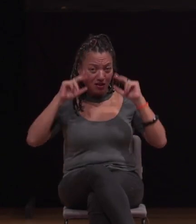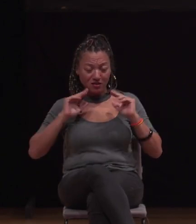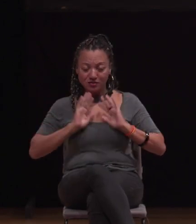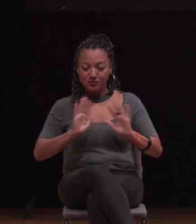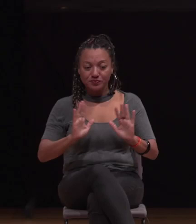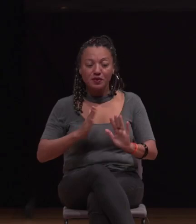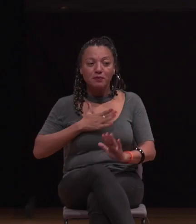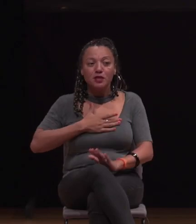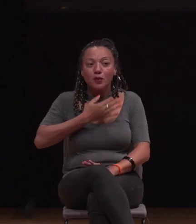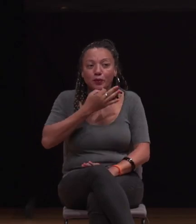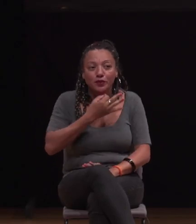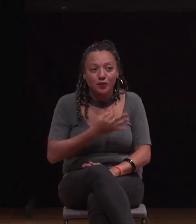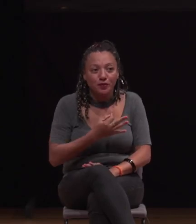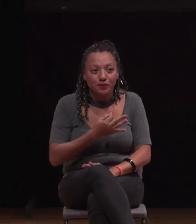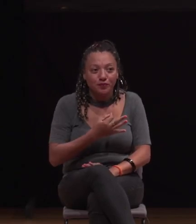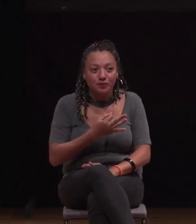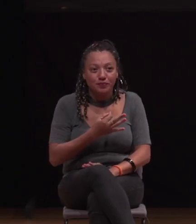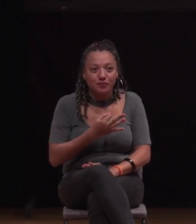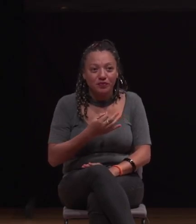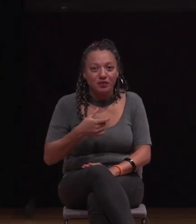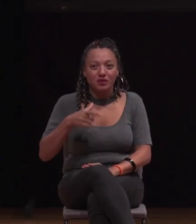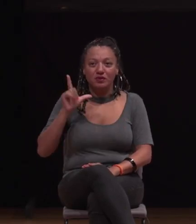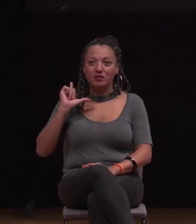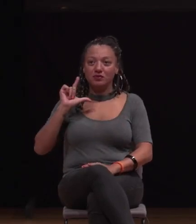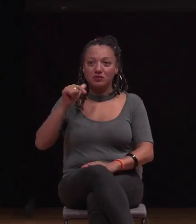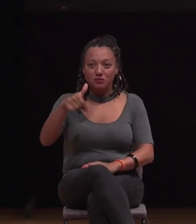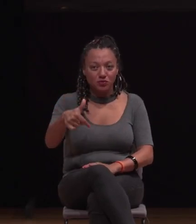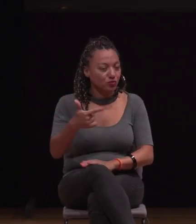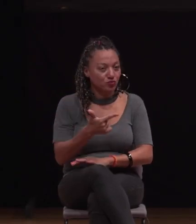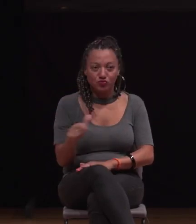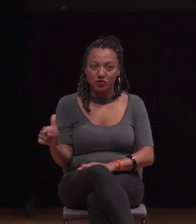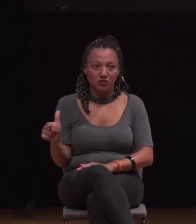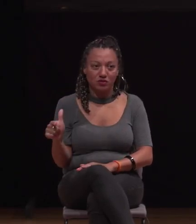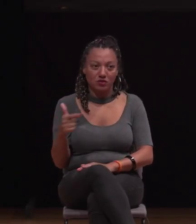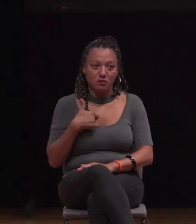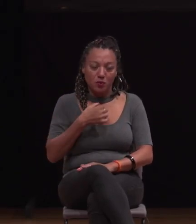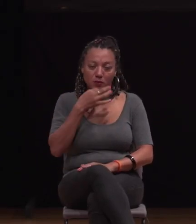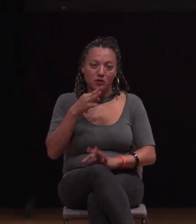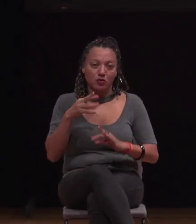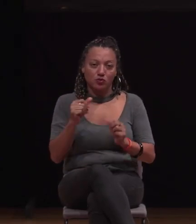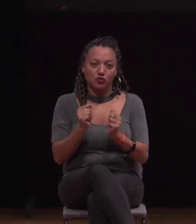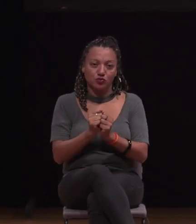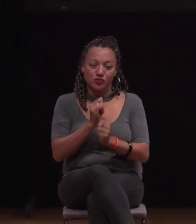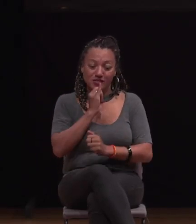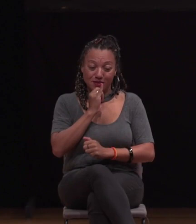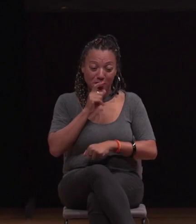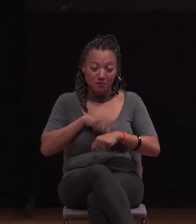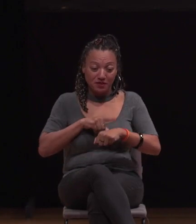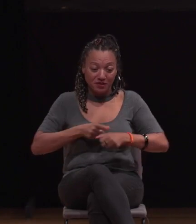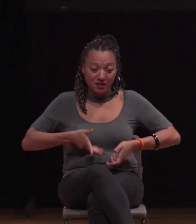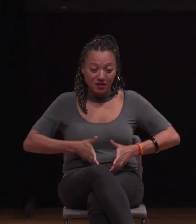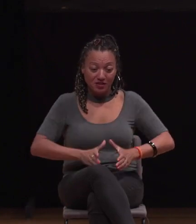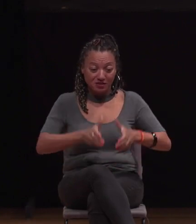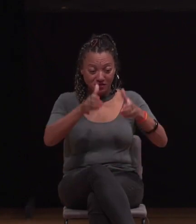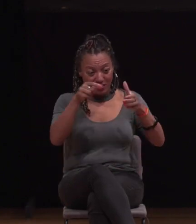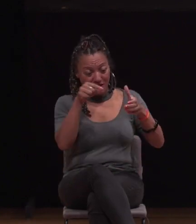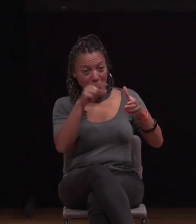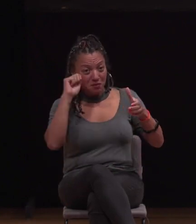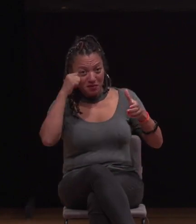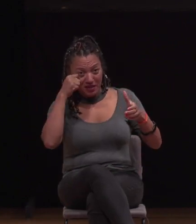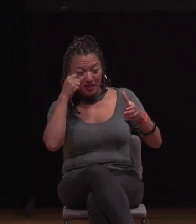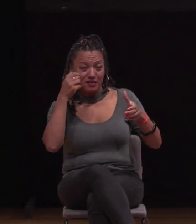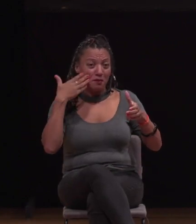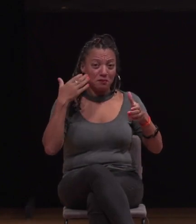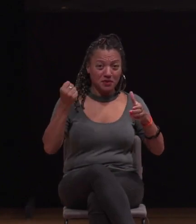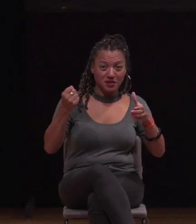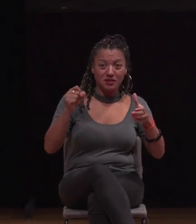vou me posicionar aqui. Eu acho que não tem antes, não tem depois, é tudo produzido junto. Na hora que a menina está nascendo, se ela for preta, se ela for branca, se a